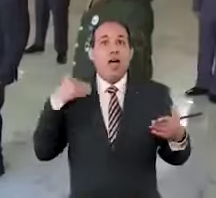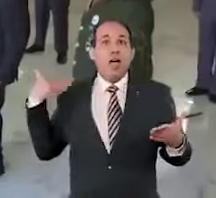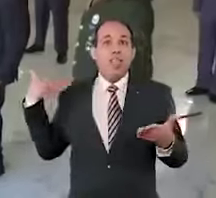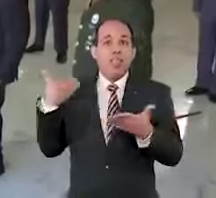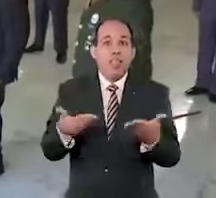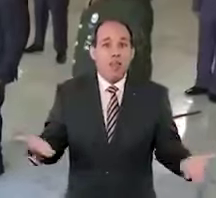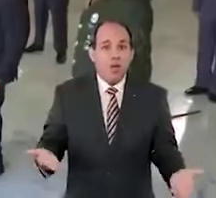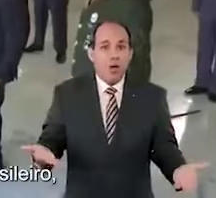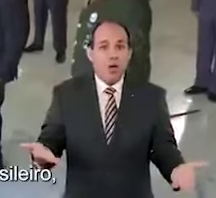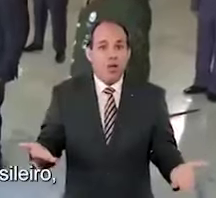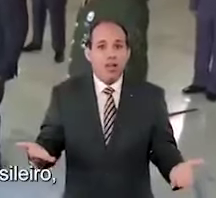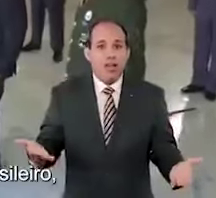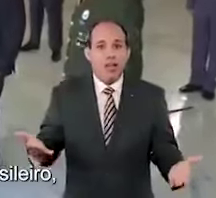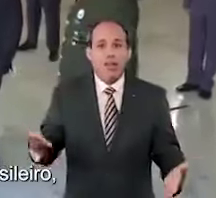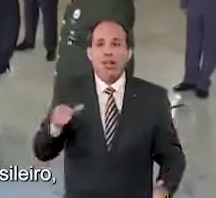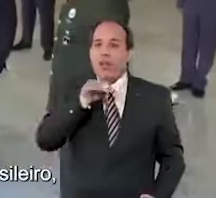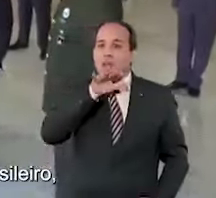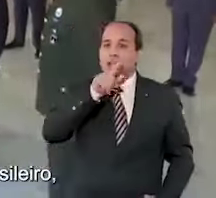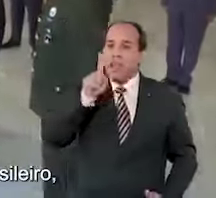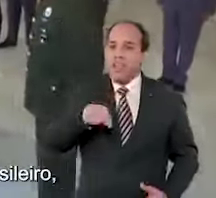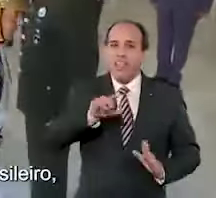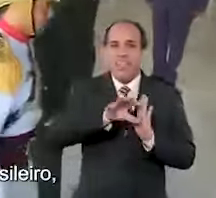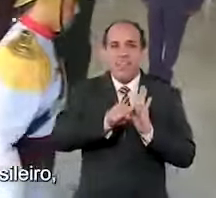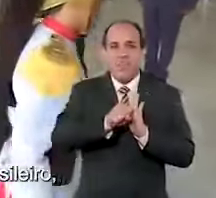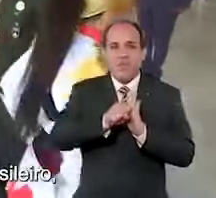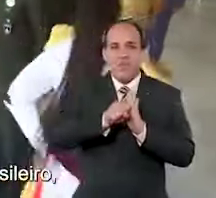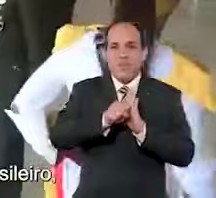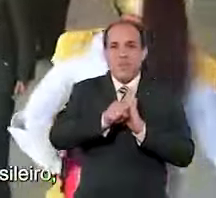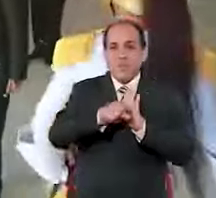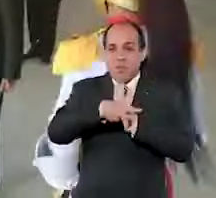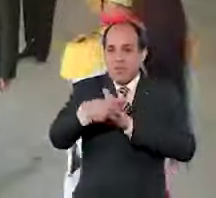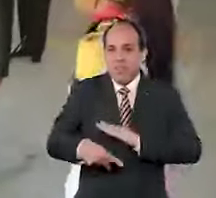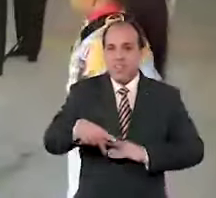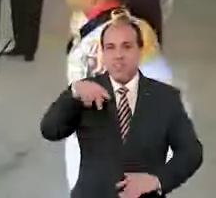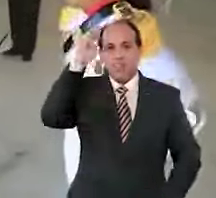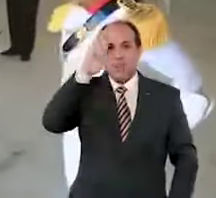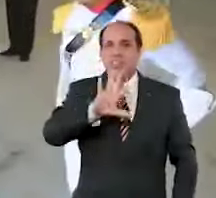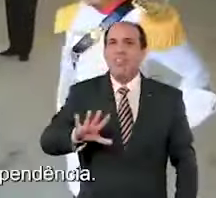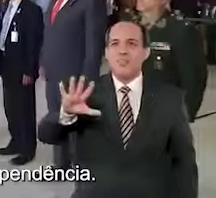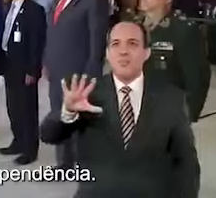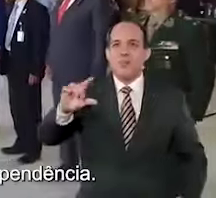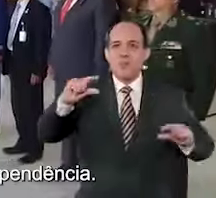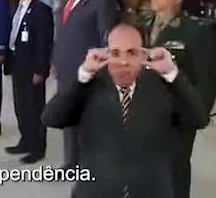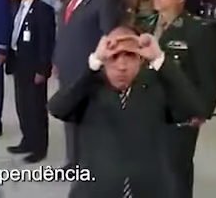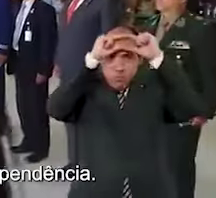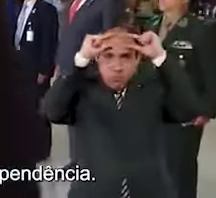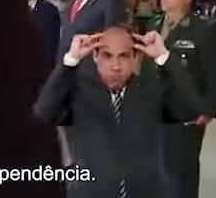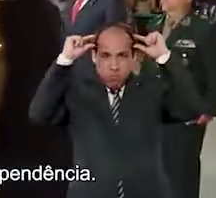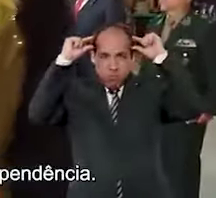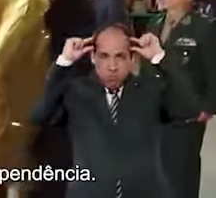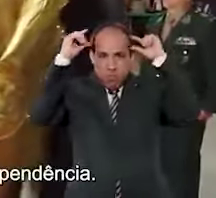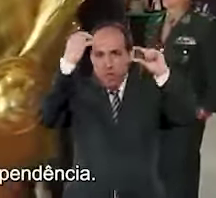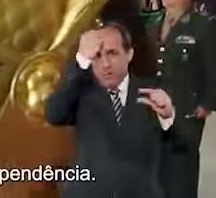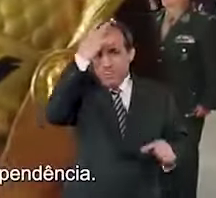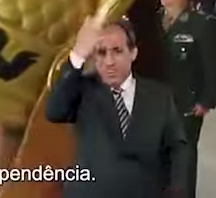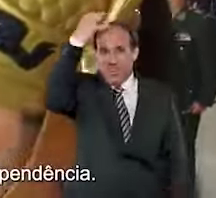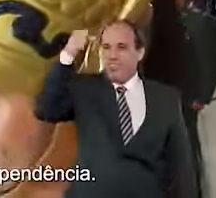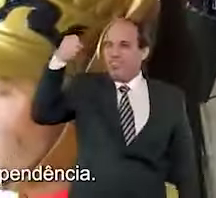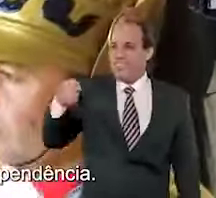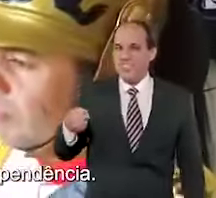Ainda nos dias de hoje, o dragão é um símbolo nacional brasileiro, estando presente no elmo da Guarda dos Dragões